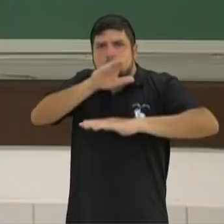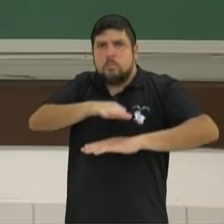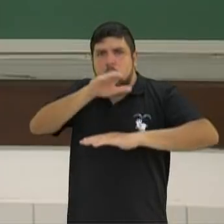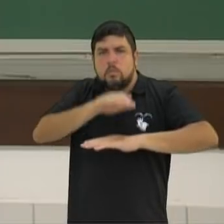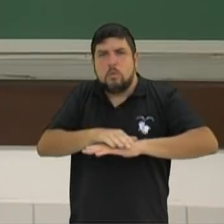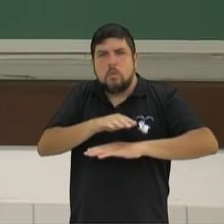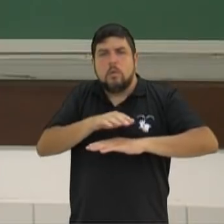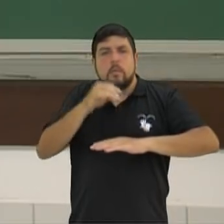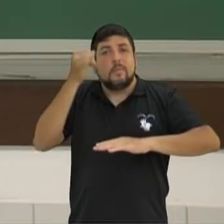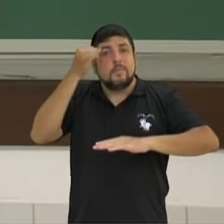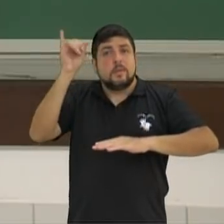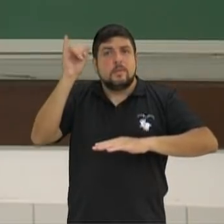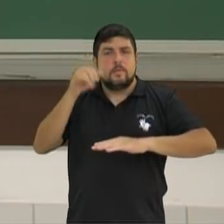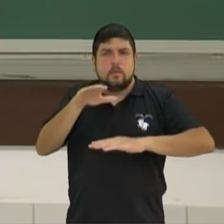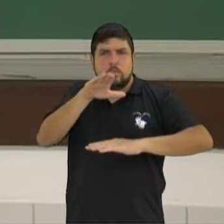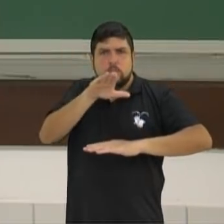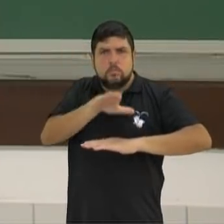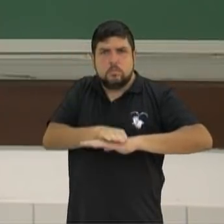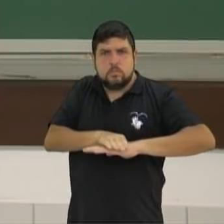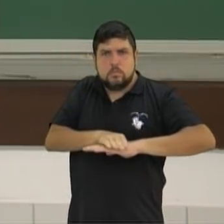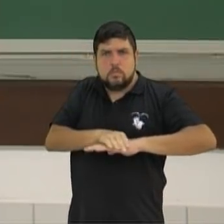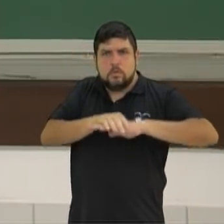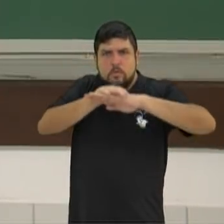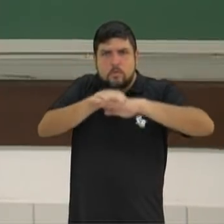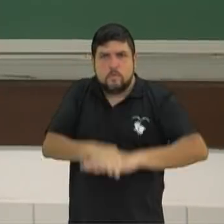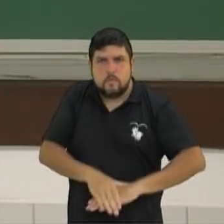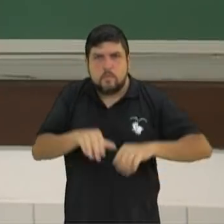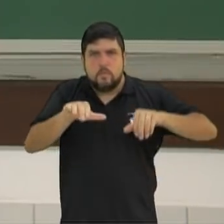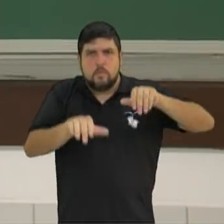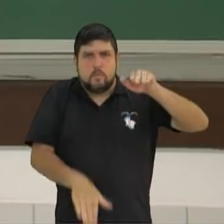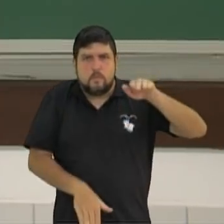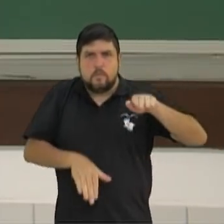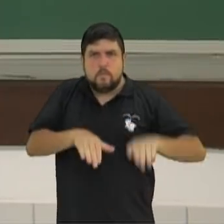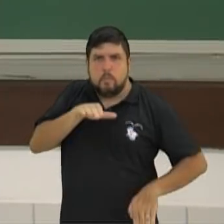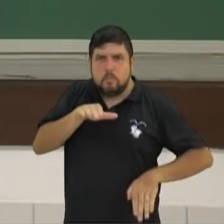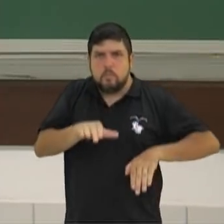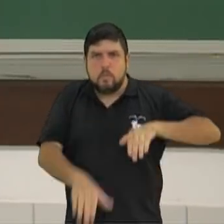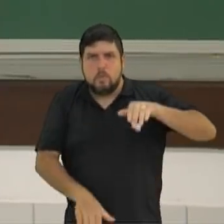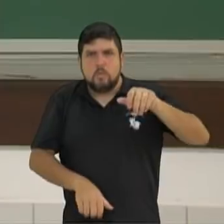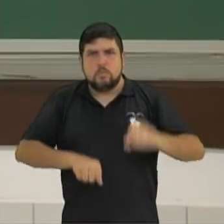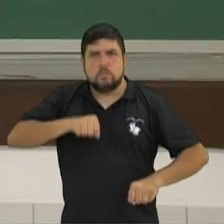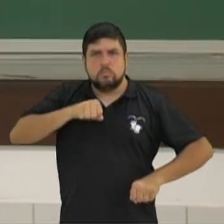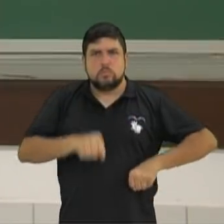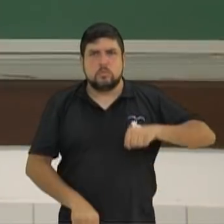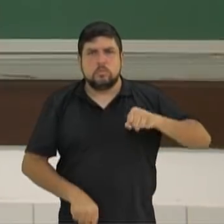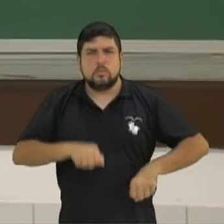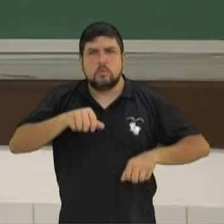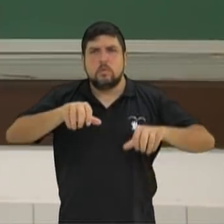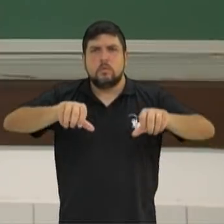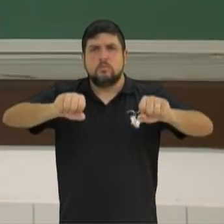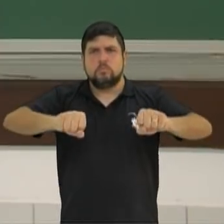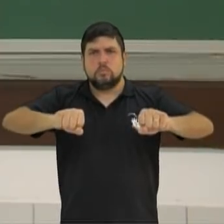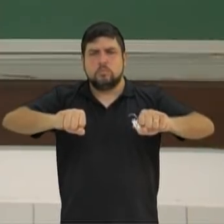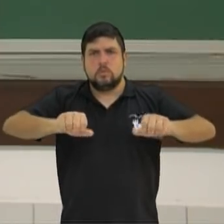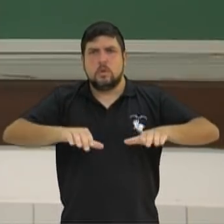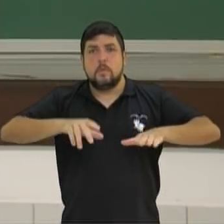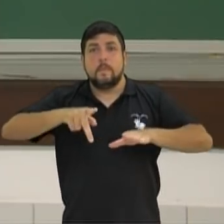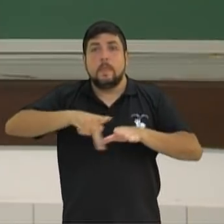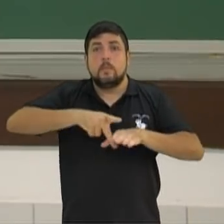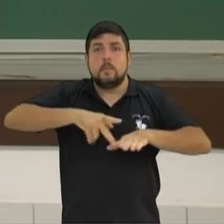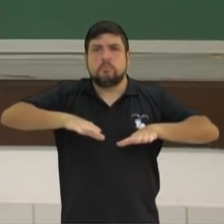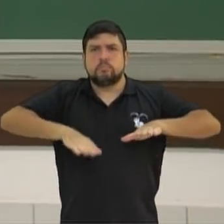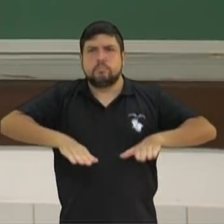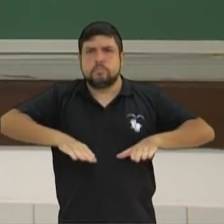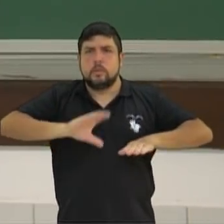perdendo contato com o pedal. Isso pode gerar um acidente. Então, por isso a sapatilha prende o pé do ciclista ao pedal